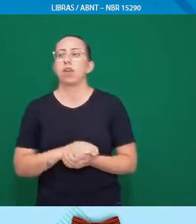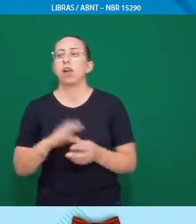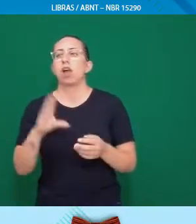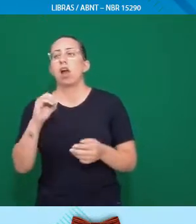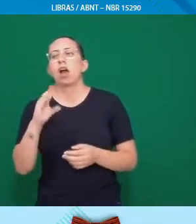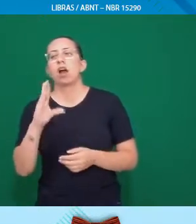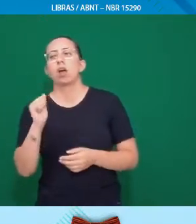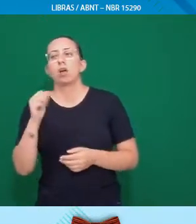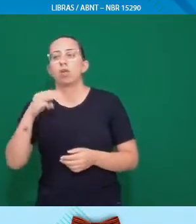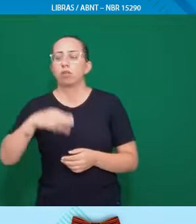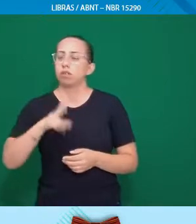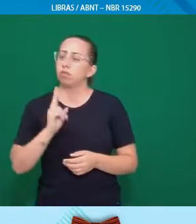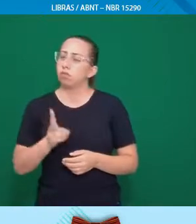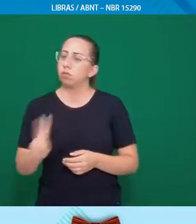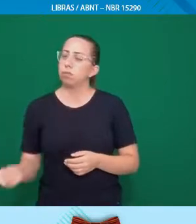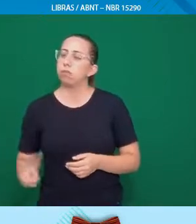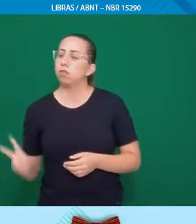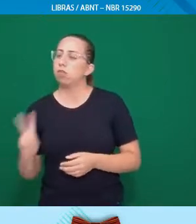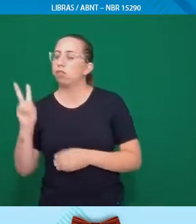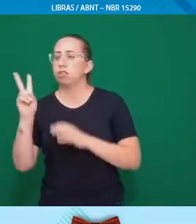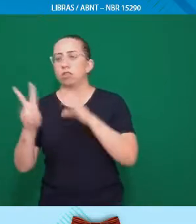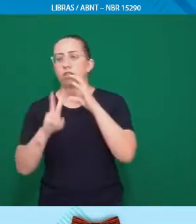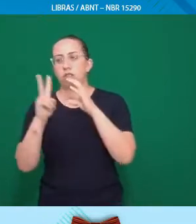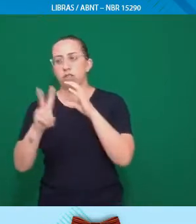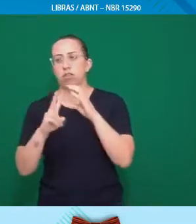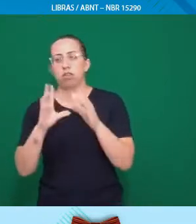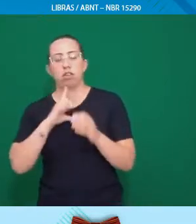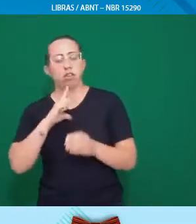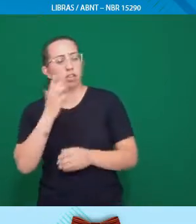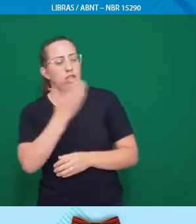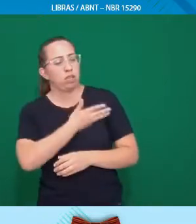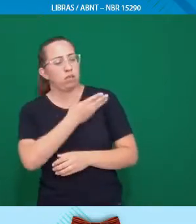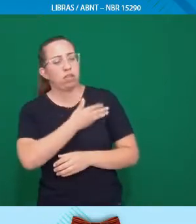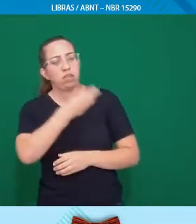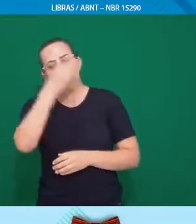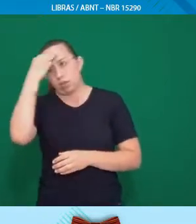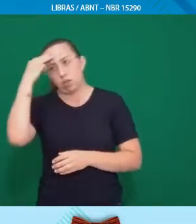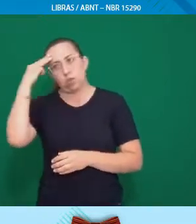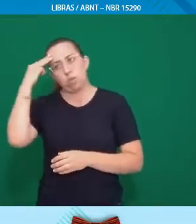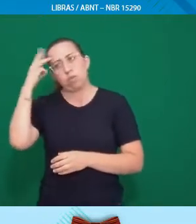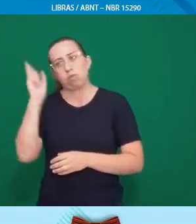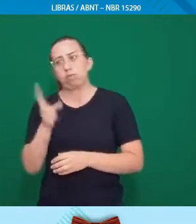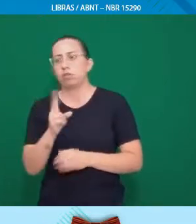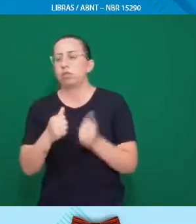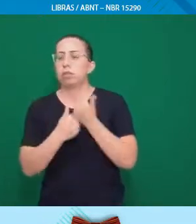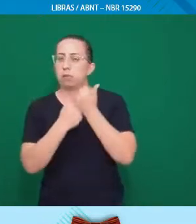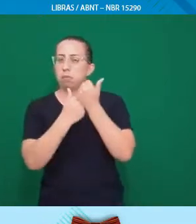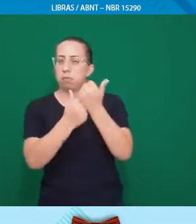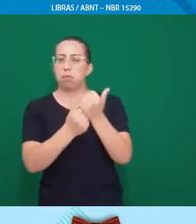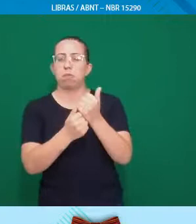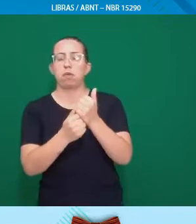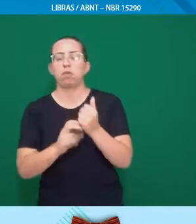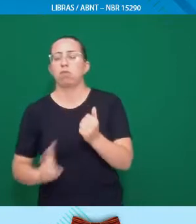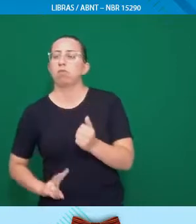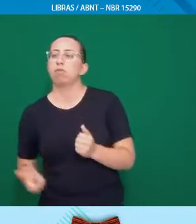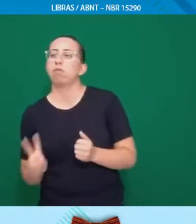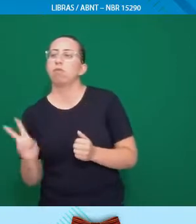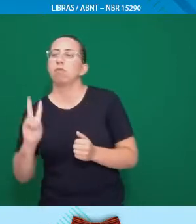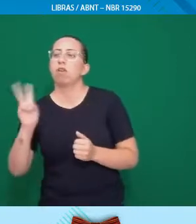colocar sempre valorizou esta casa nós temos uma amizade muito grande como um lanche e também sempre teve